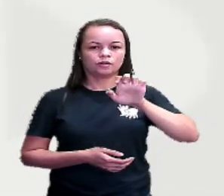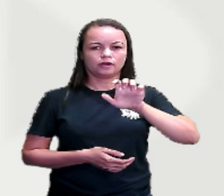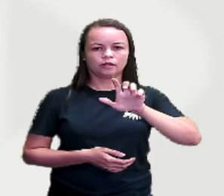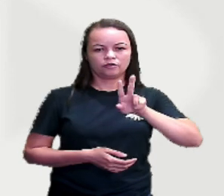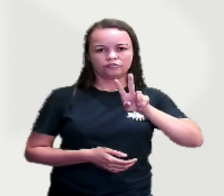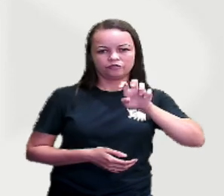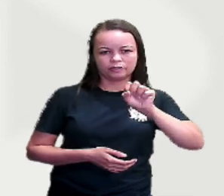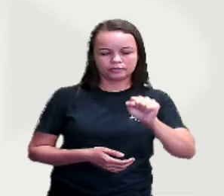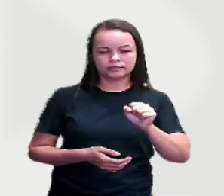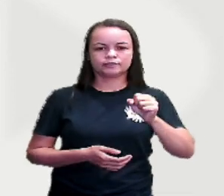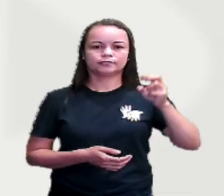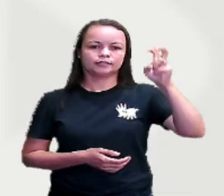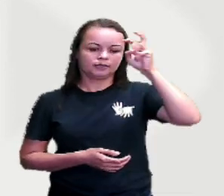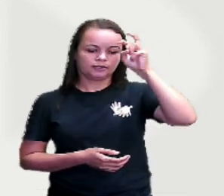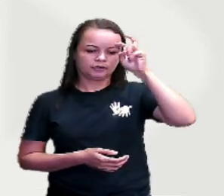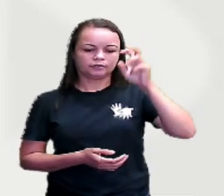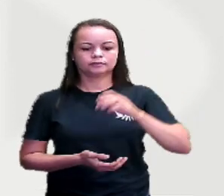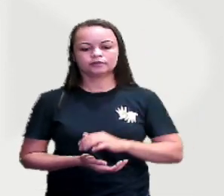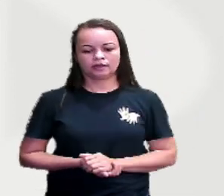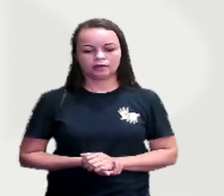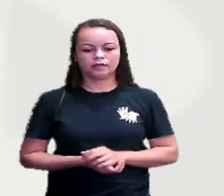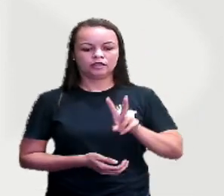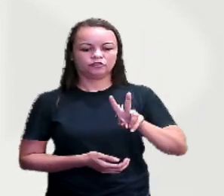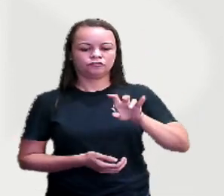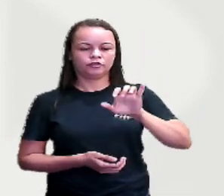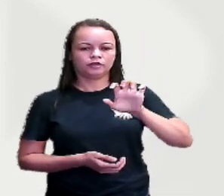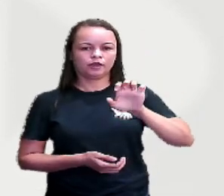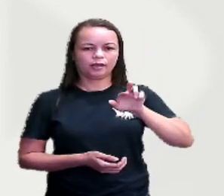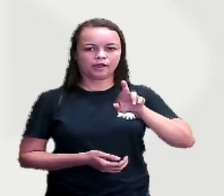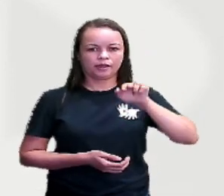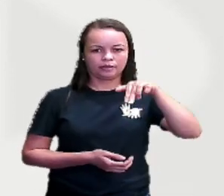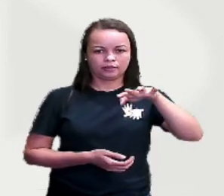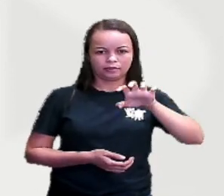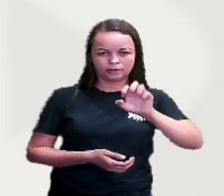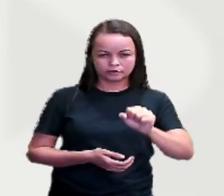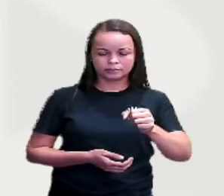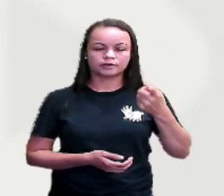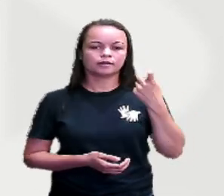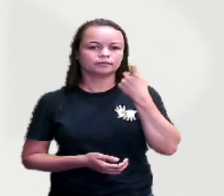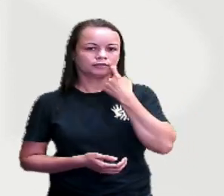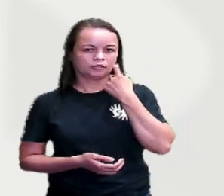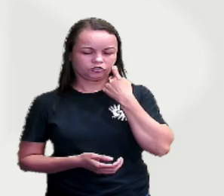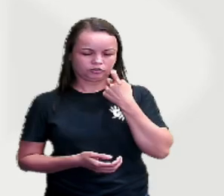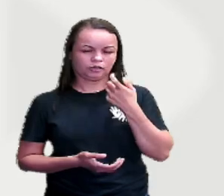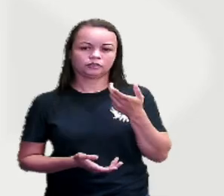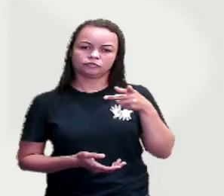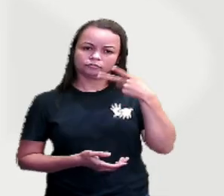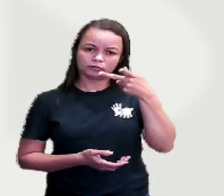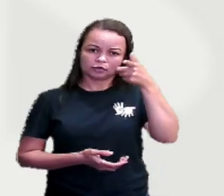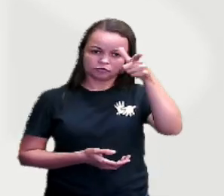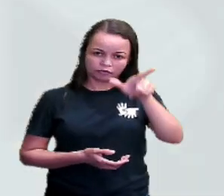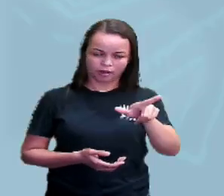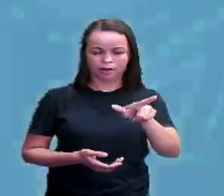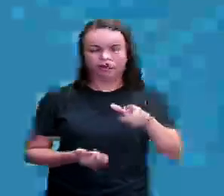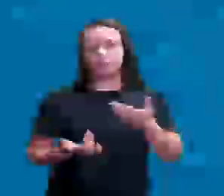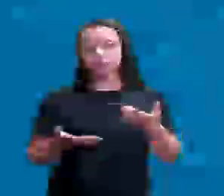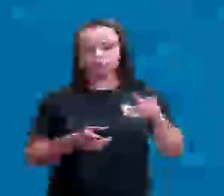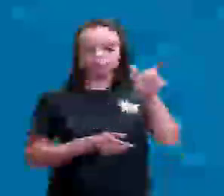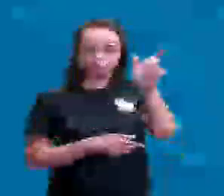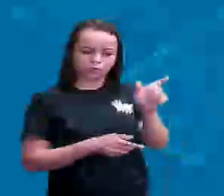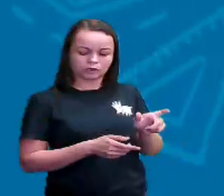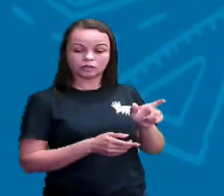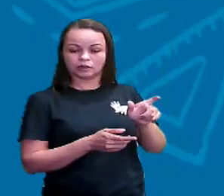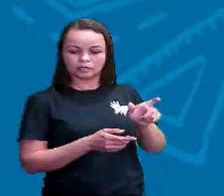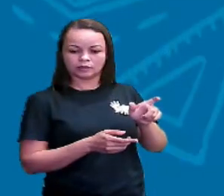E viernes, que é a sexta-feira. Então, vamos pronunciar mais uma vez, agora só em língua